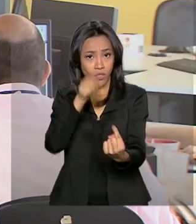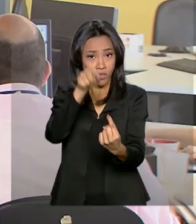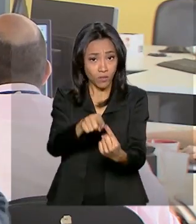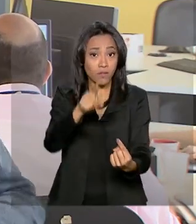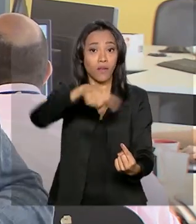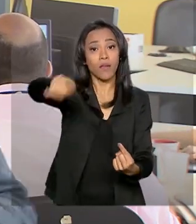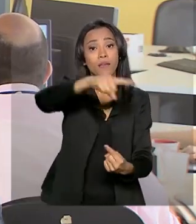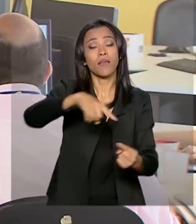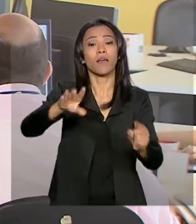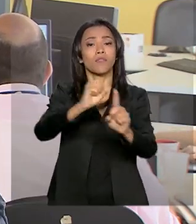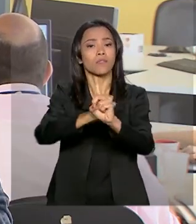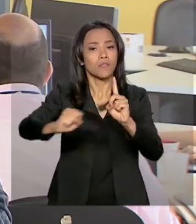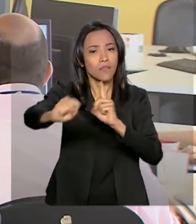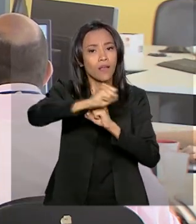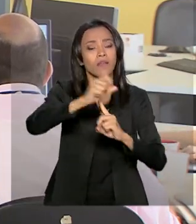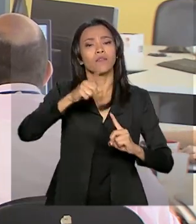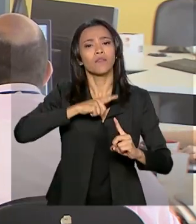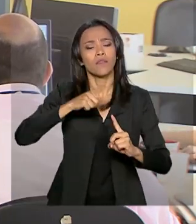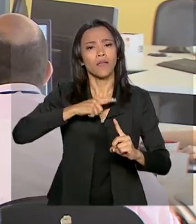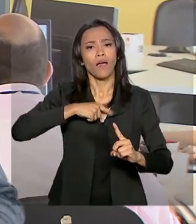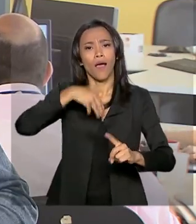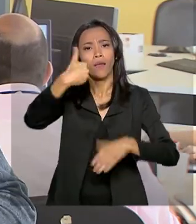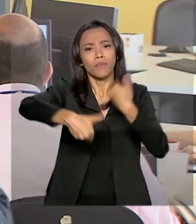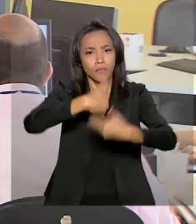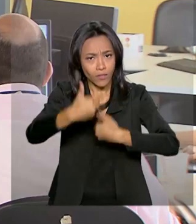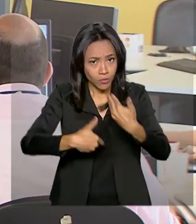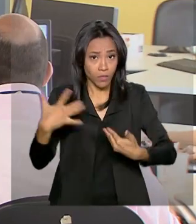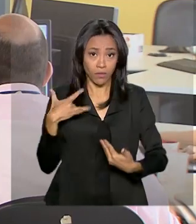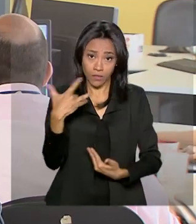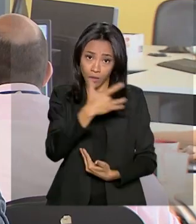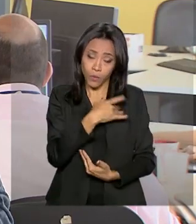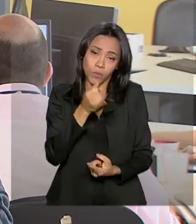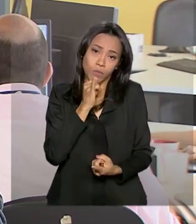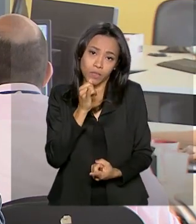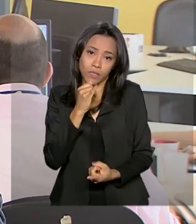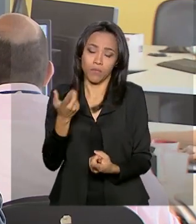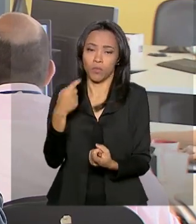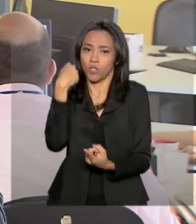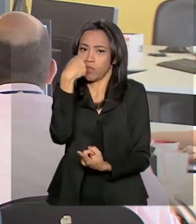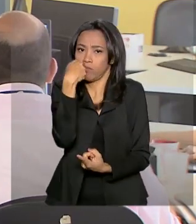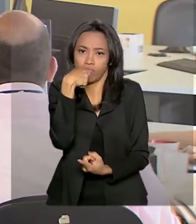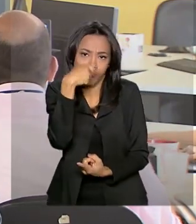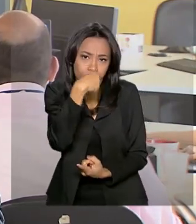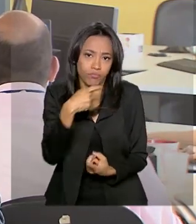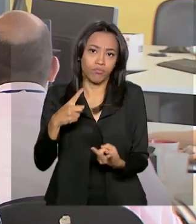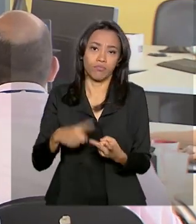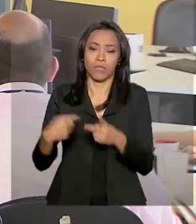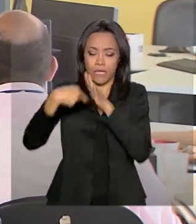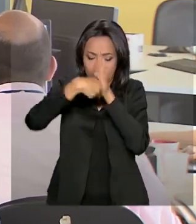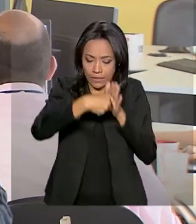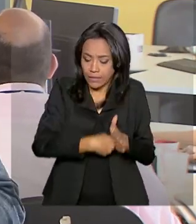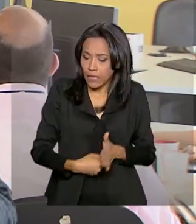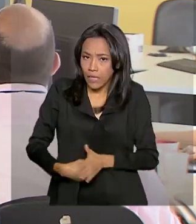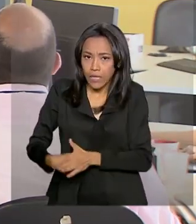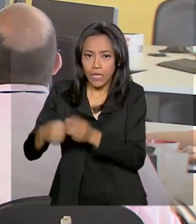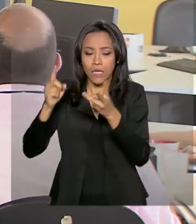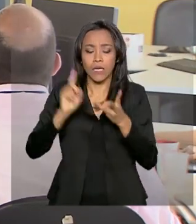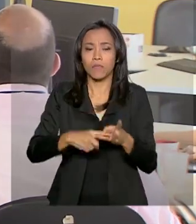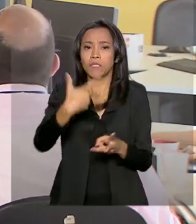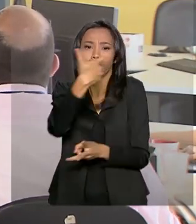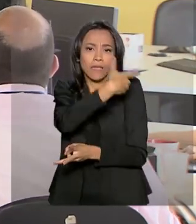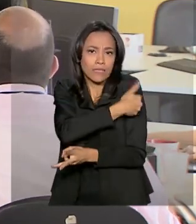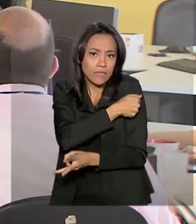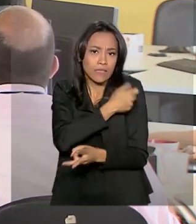população aos serviços da atenção primária, como consultas médicas e odontológicas, exames laboratoriais, aplicação de